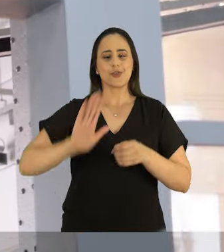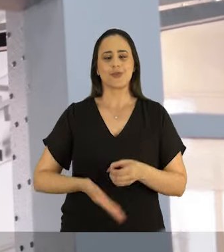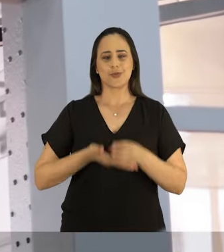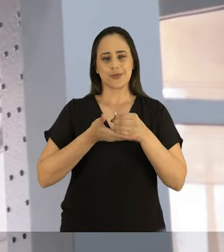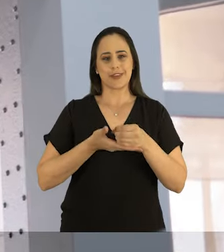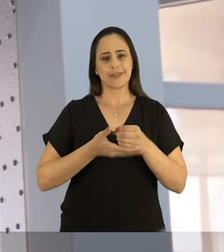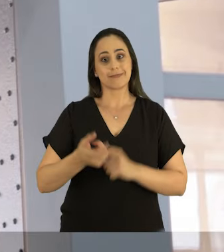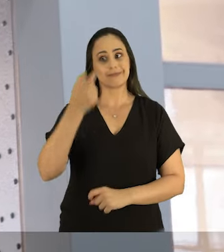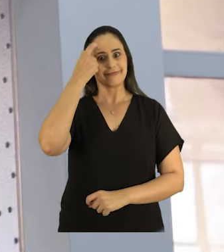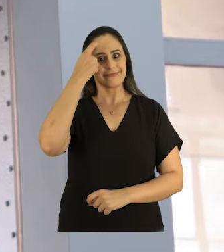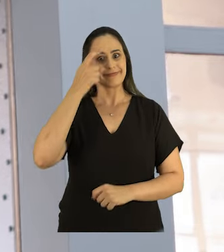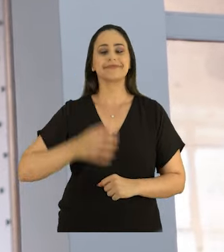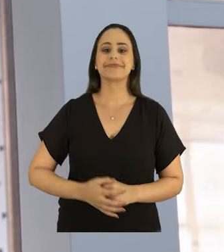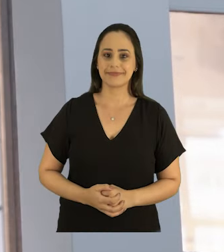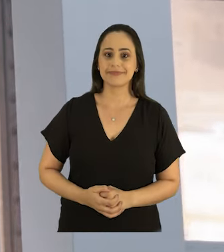sustentável.